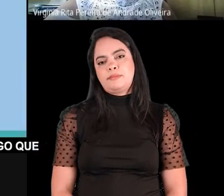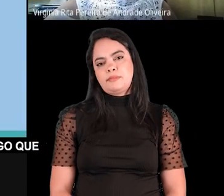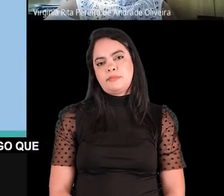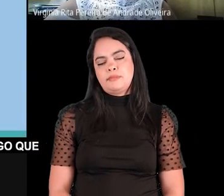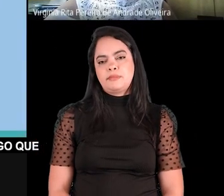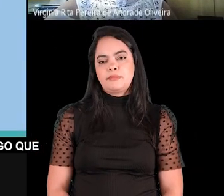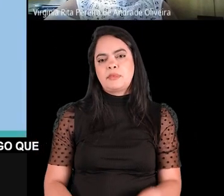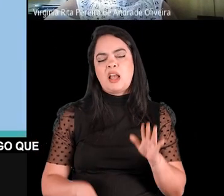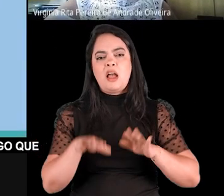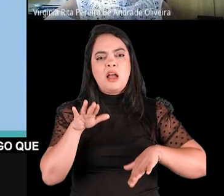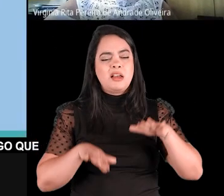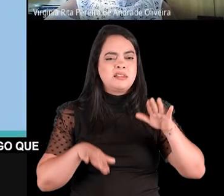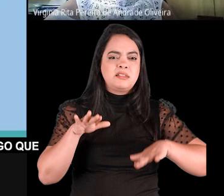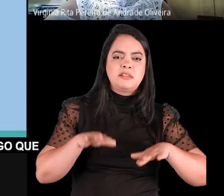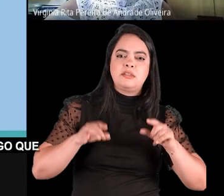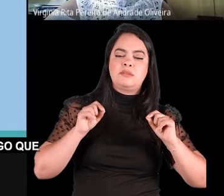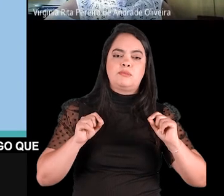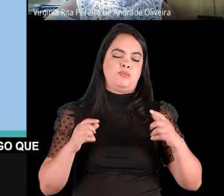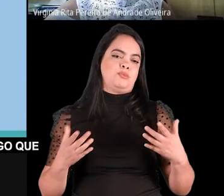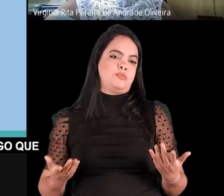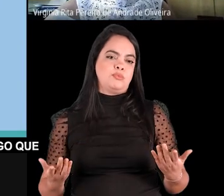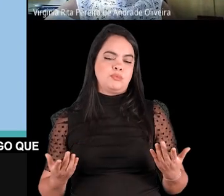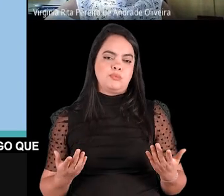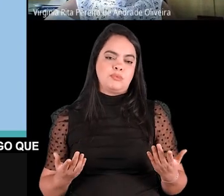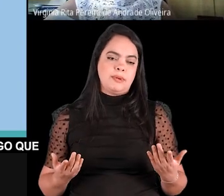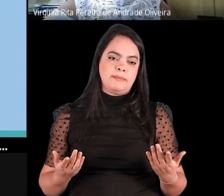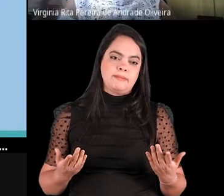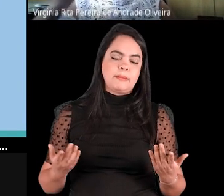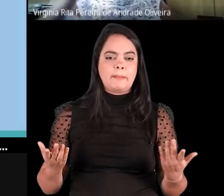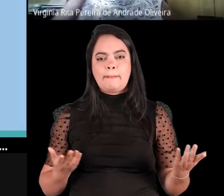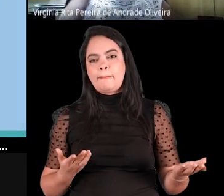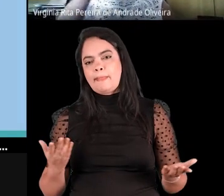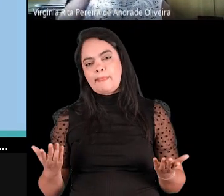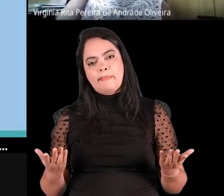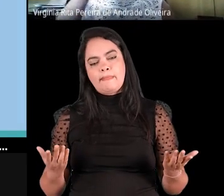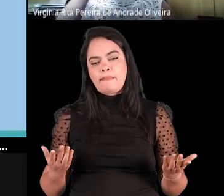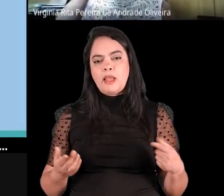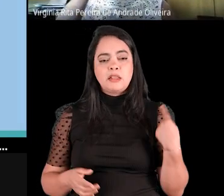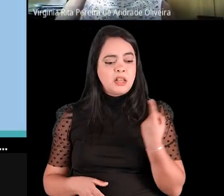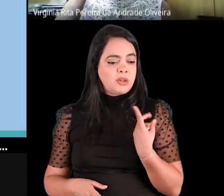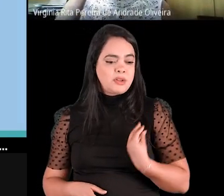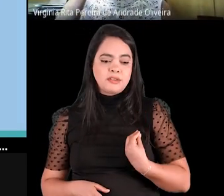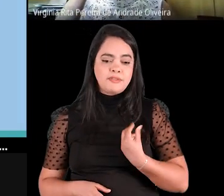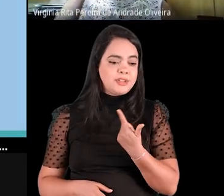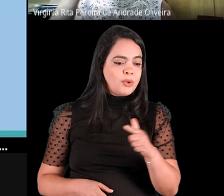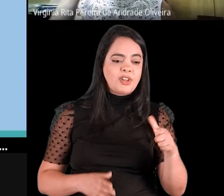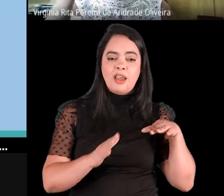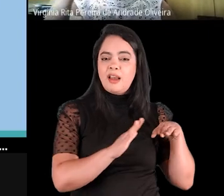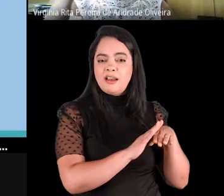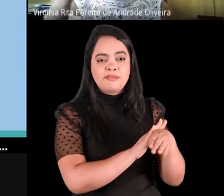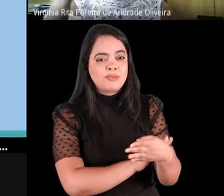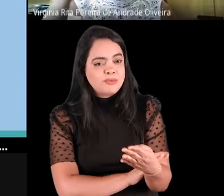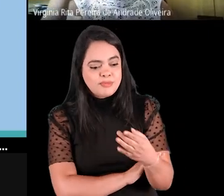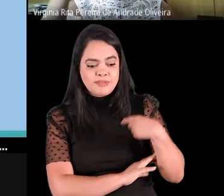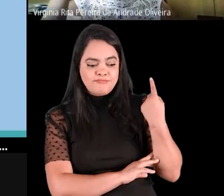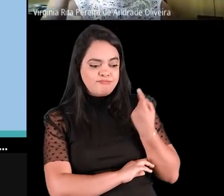Às vezes, como isso não é algo que faz parte do nosso cotidiano enquanto formação, né?